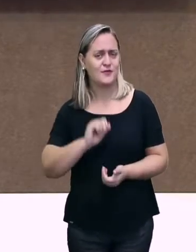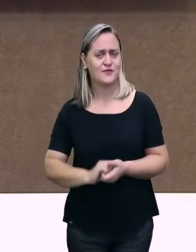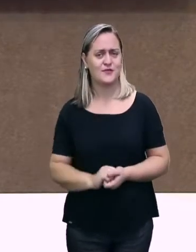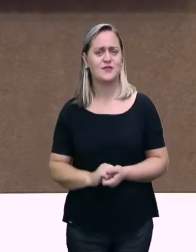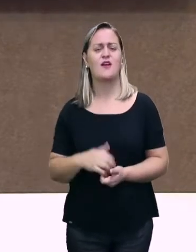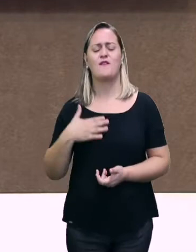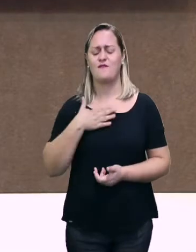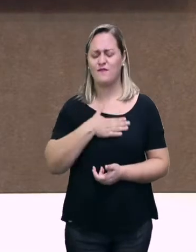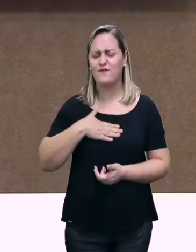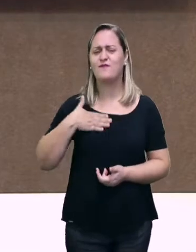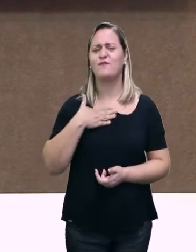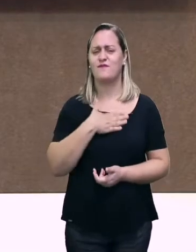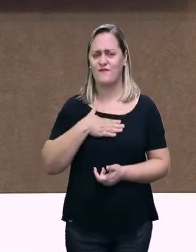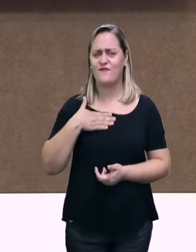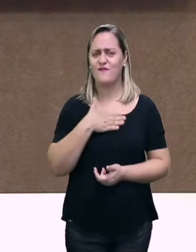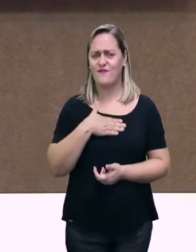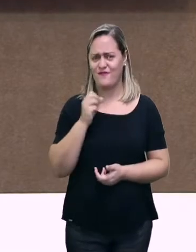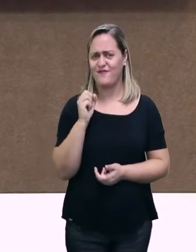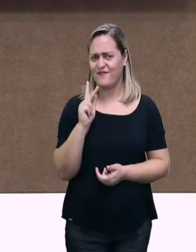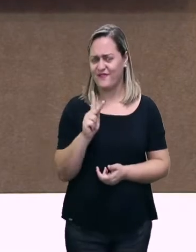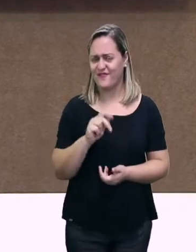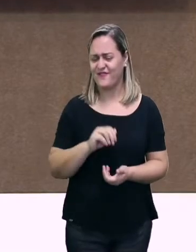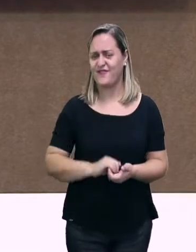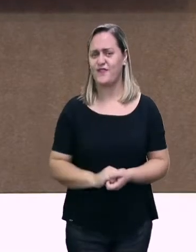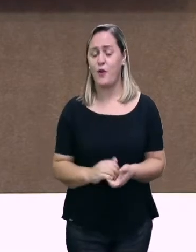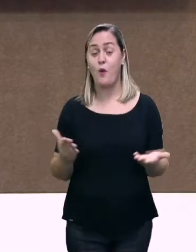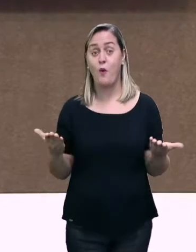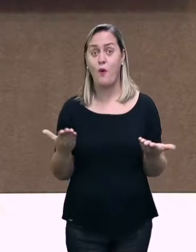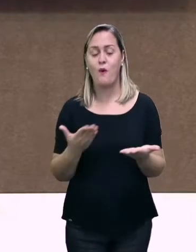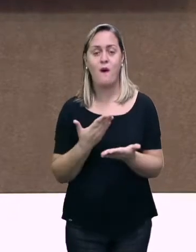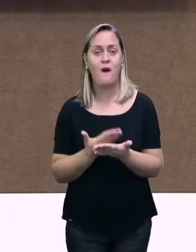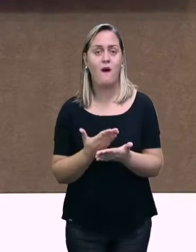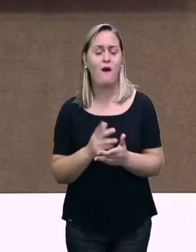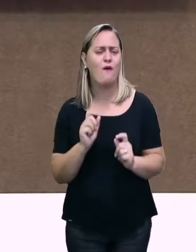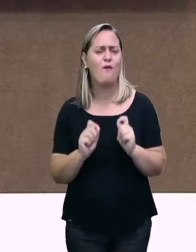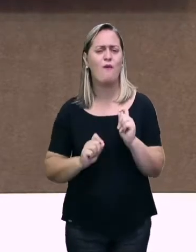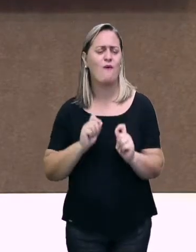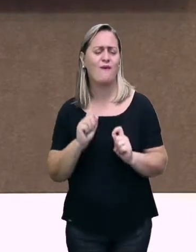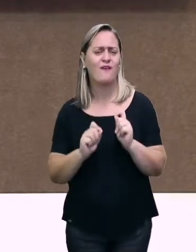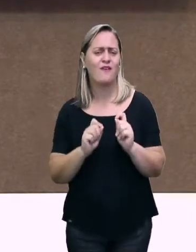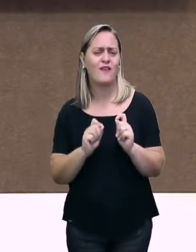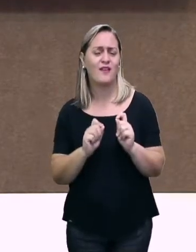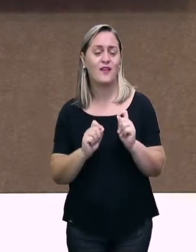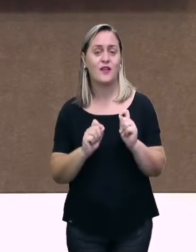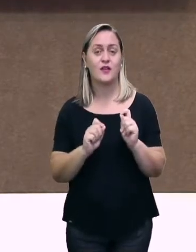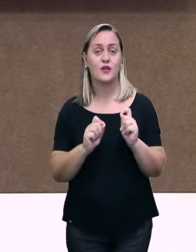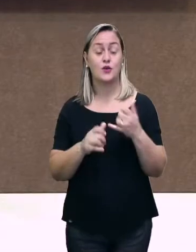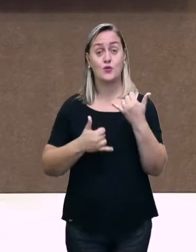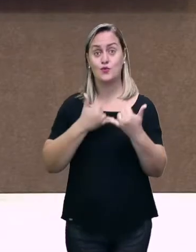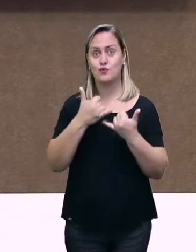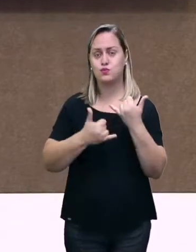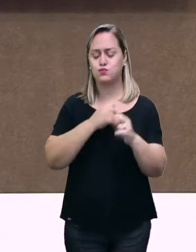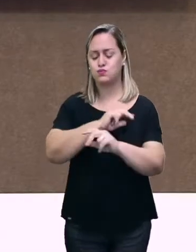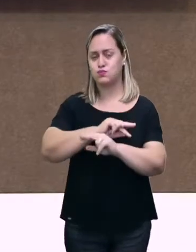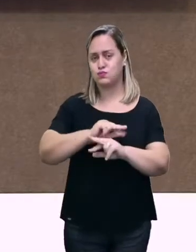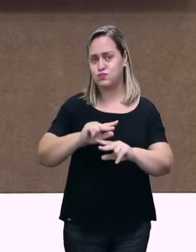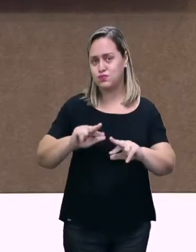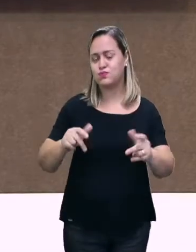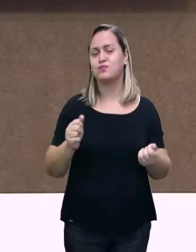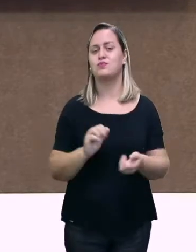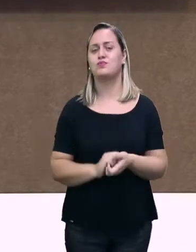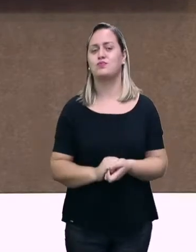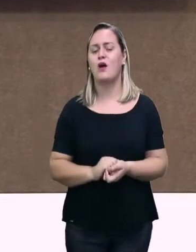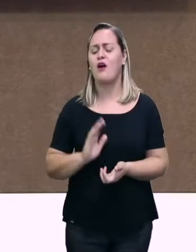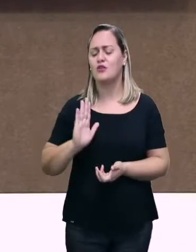gostar bastante, viu? Nosso tema de hoje é Jogos e Brincadeiras. A gente já vem trabalhando,